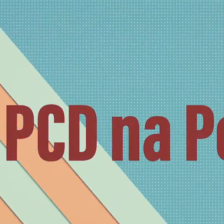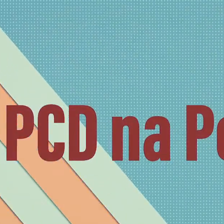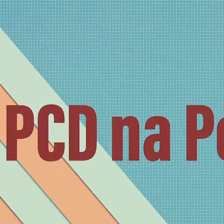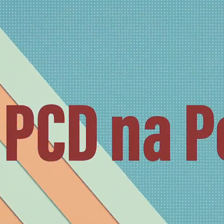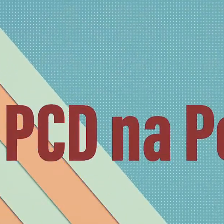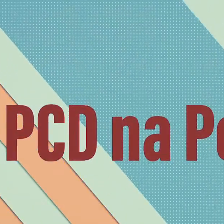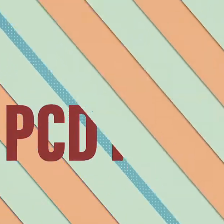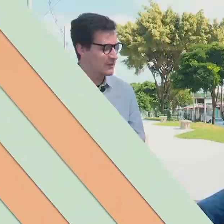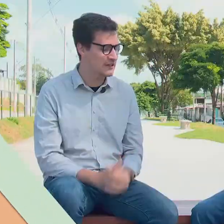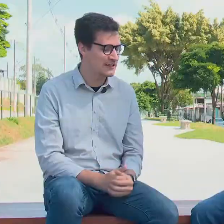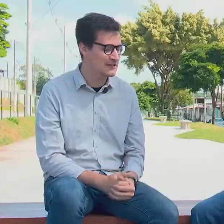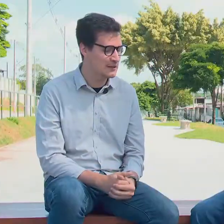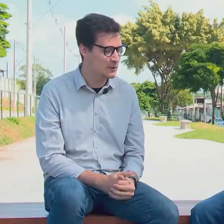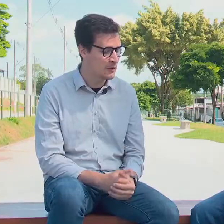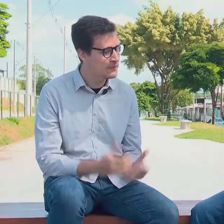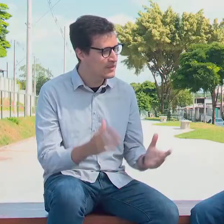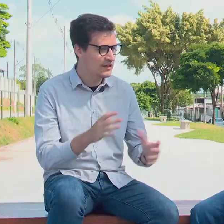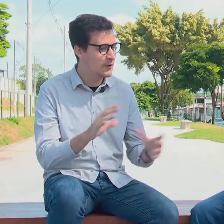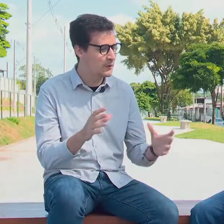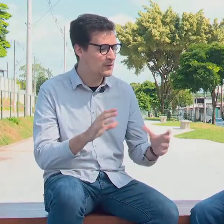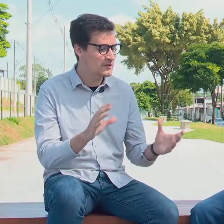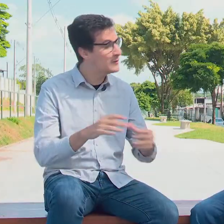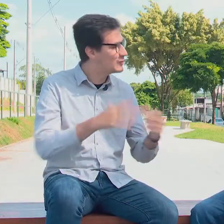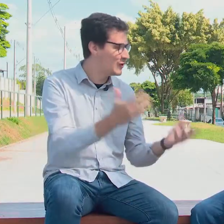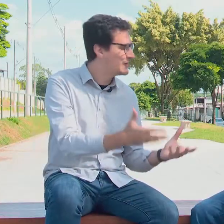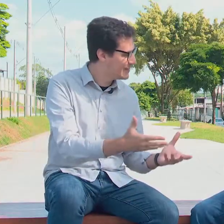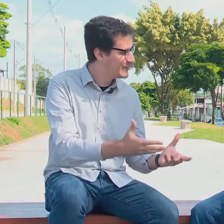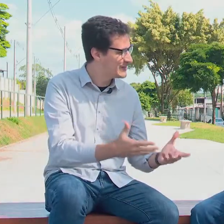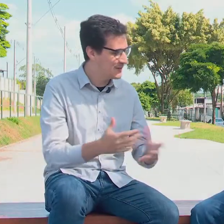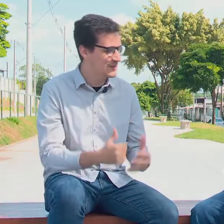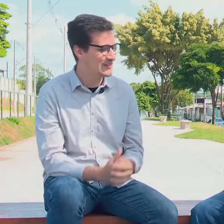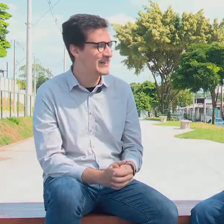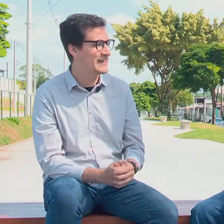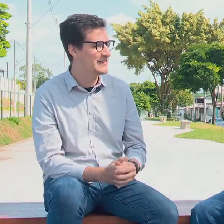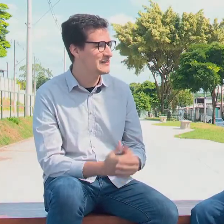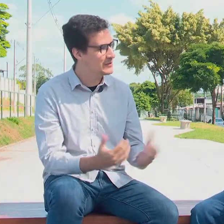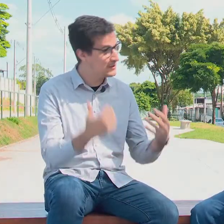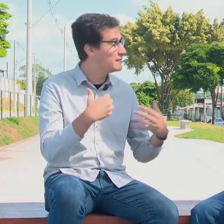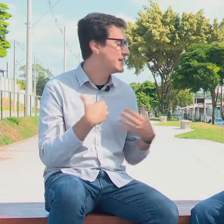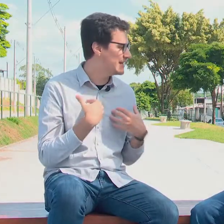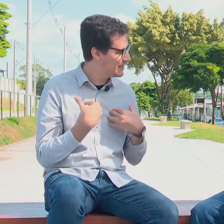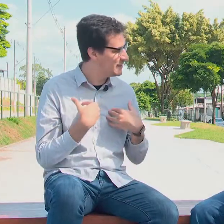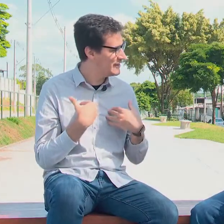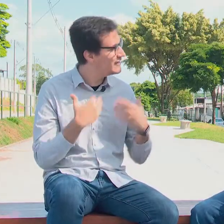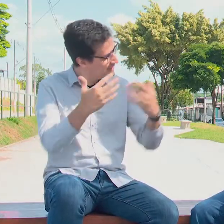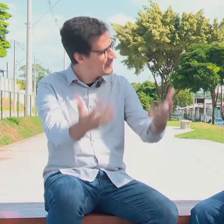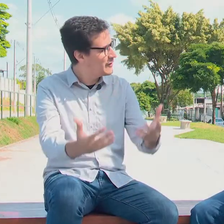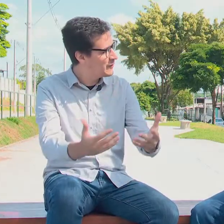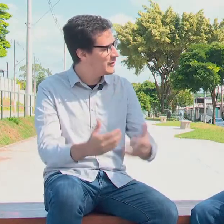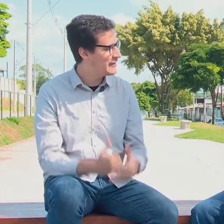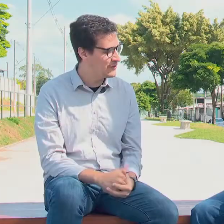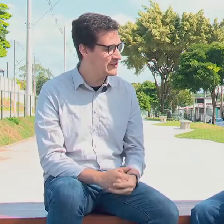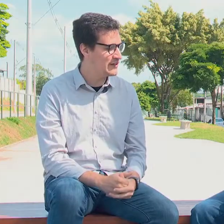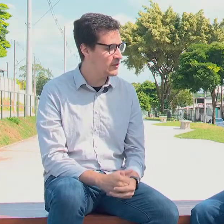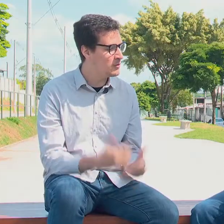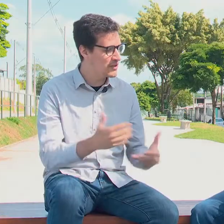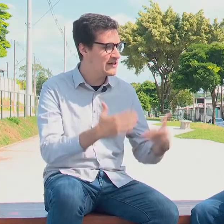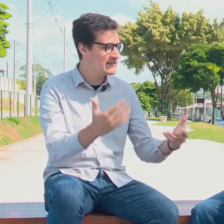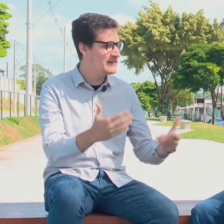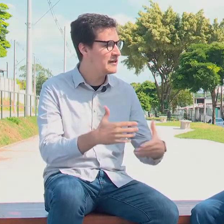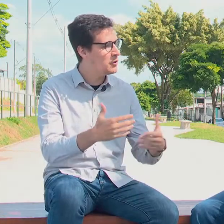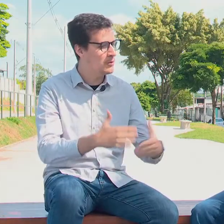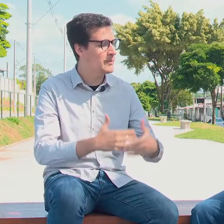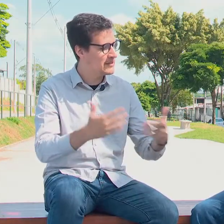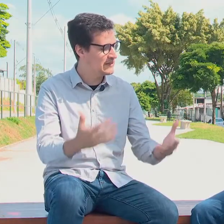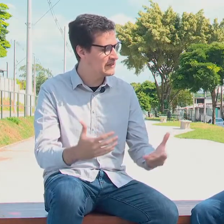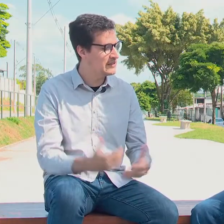Acompanhando a sessão, sempre me chama muito a atenção, né? Eu não sei se é um slogan que você usa, né? Que se você não vem até mim, eu vou até você. Como